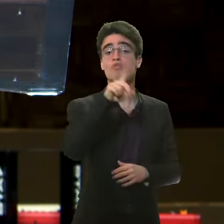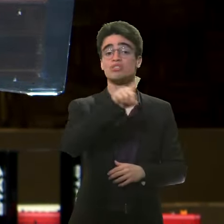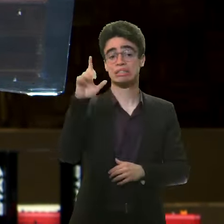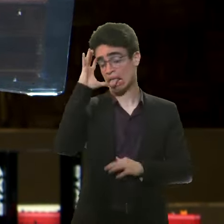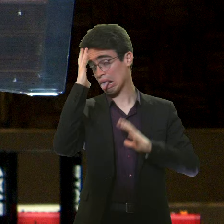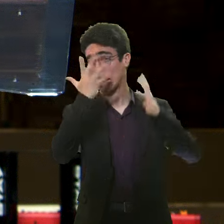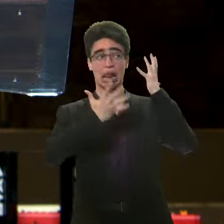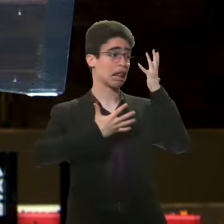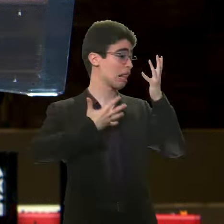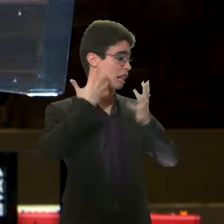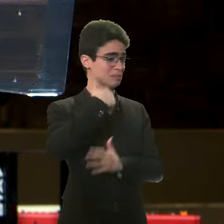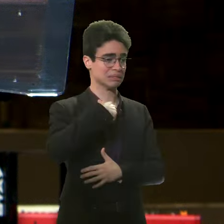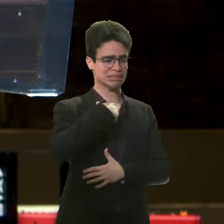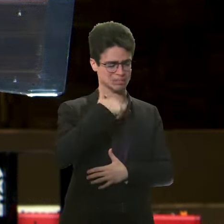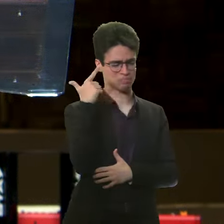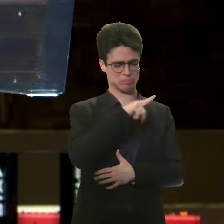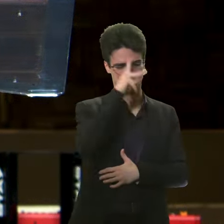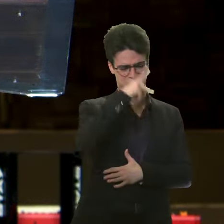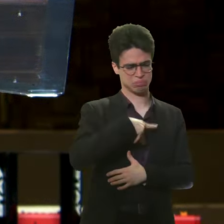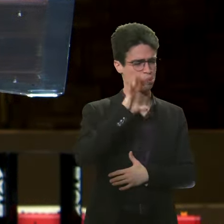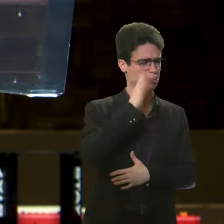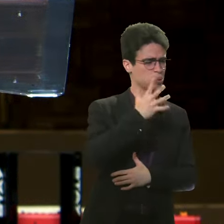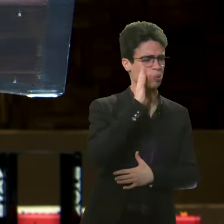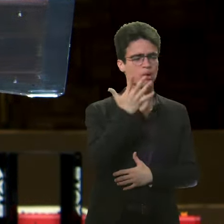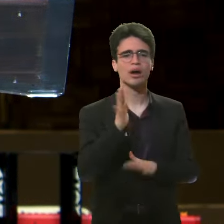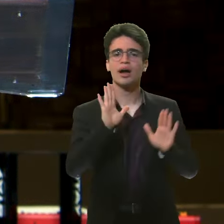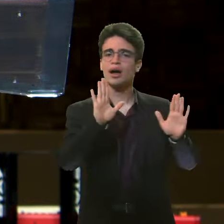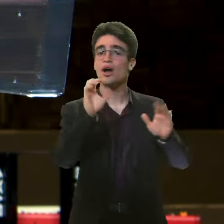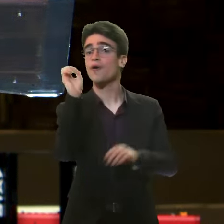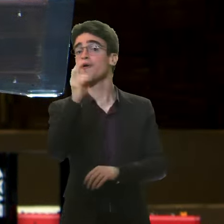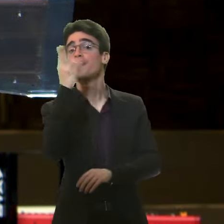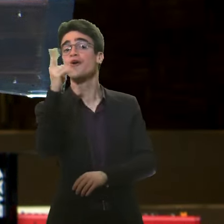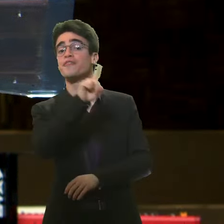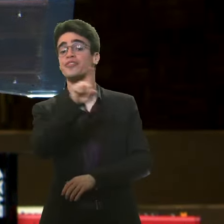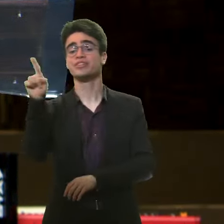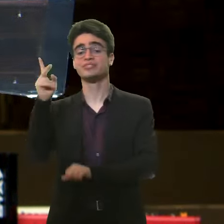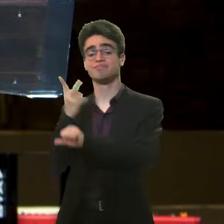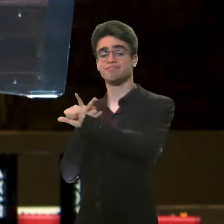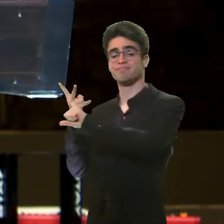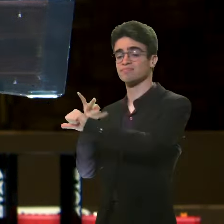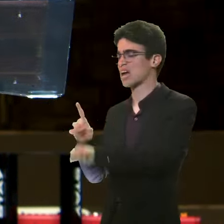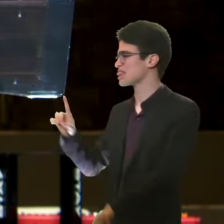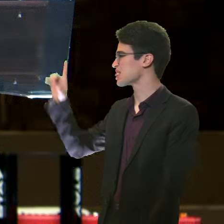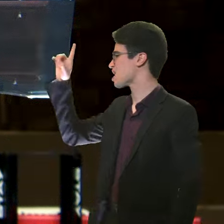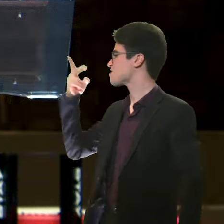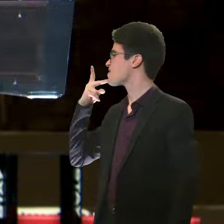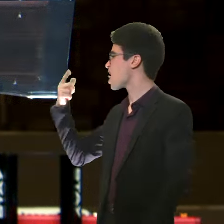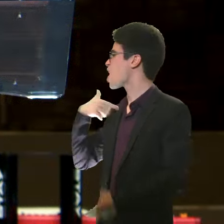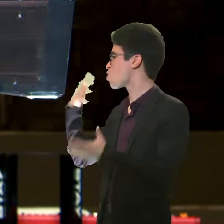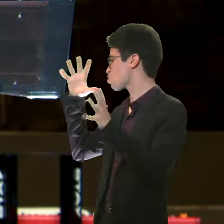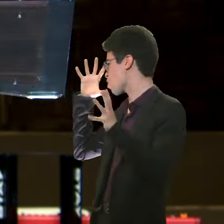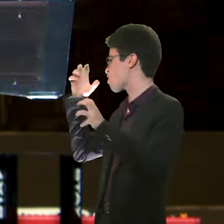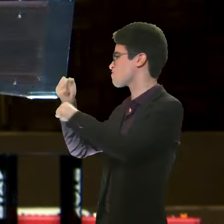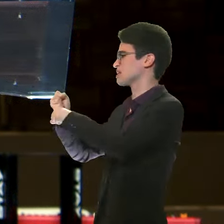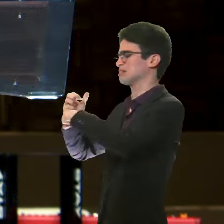as coisas do seu jeito? Ou você corre para a presença de Deus e diz, eu quero confiar mais?